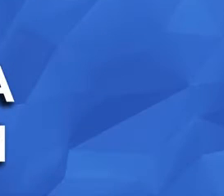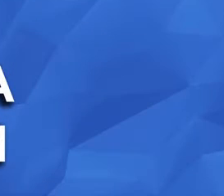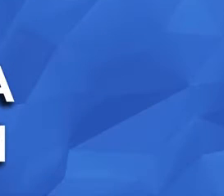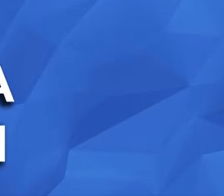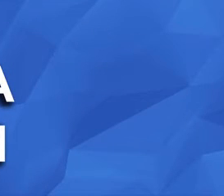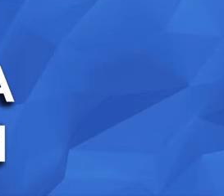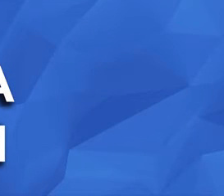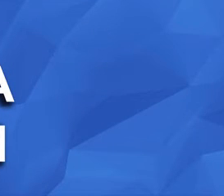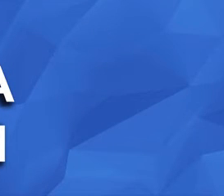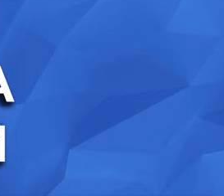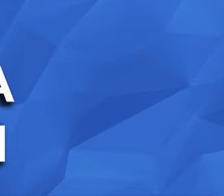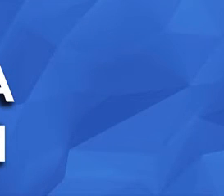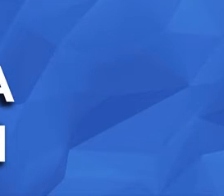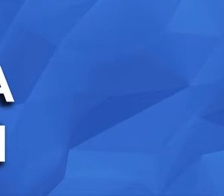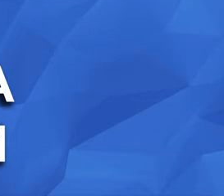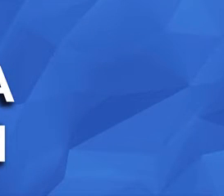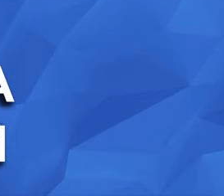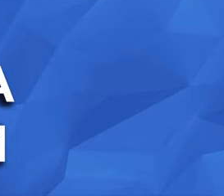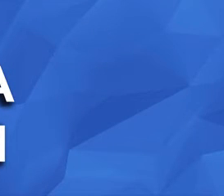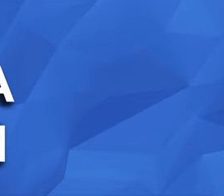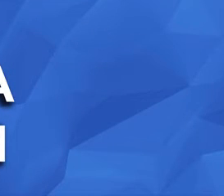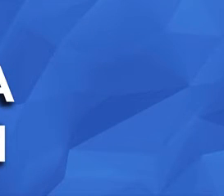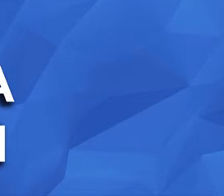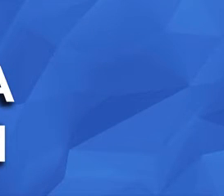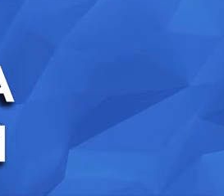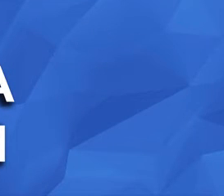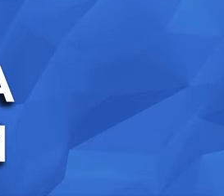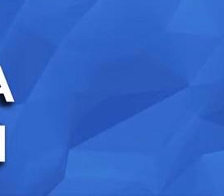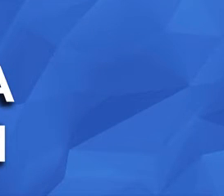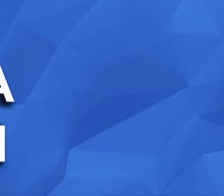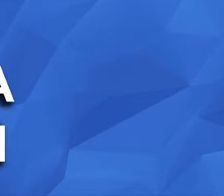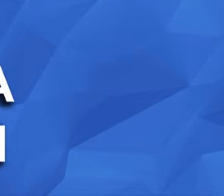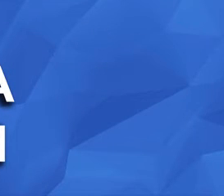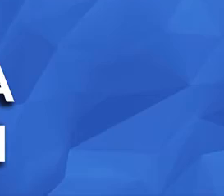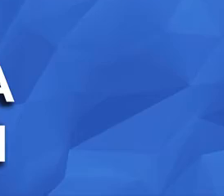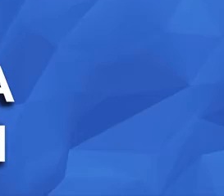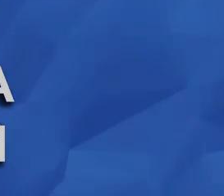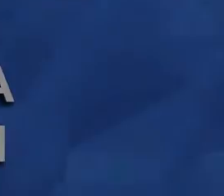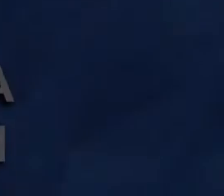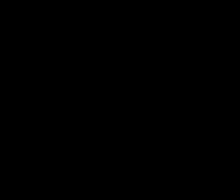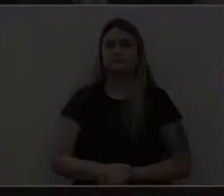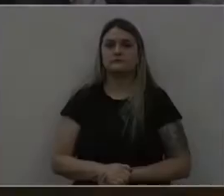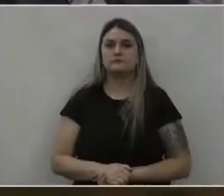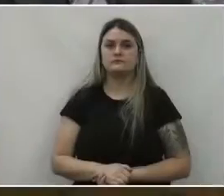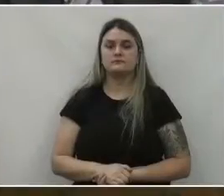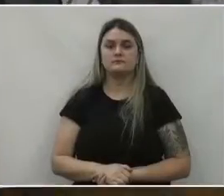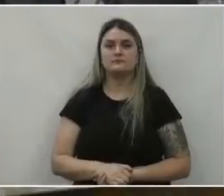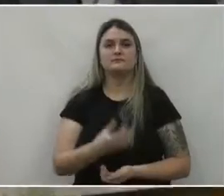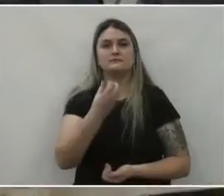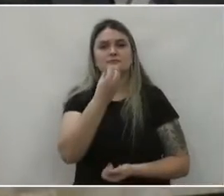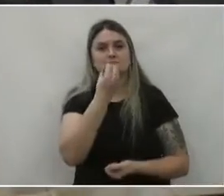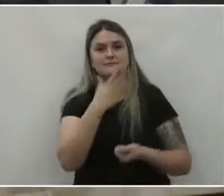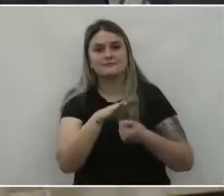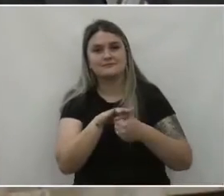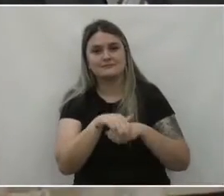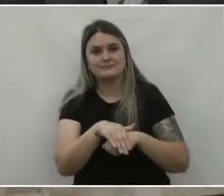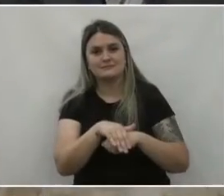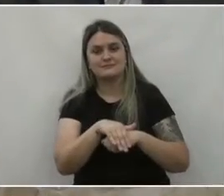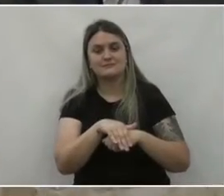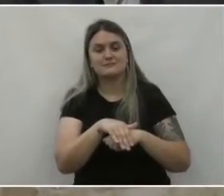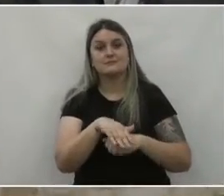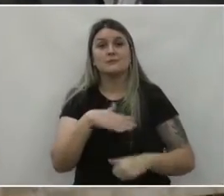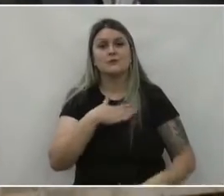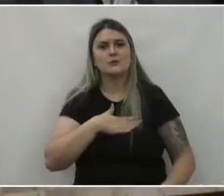E aí E aí Oi boa noite